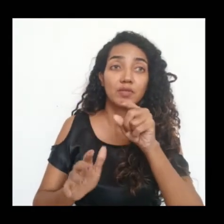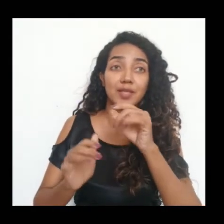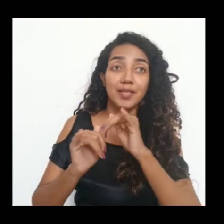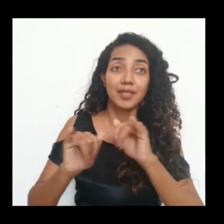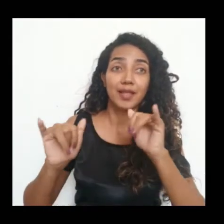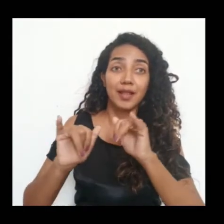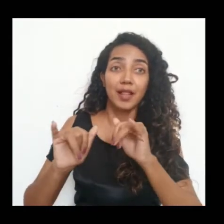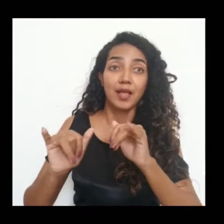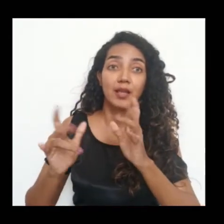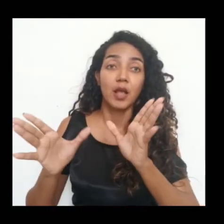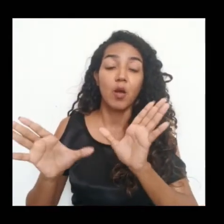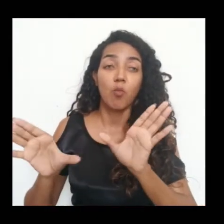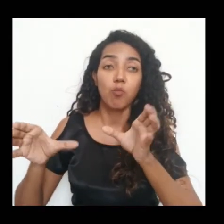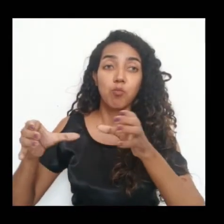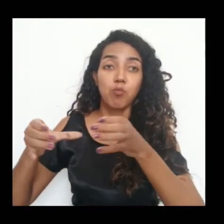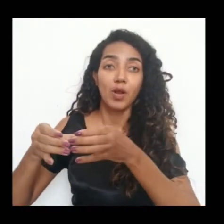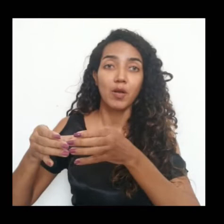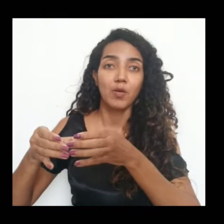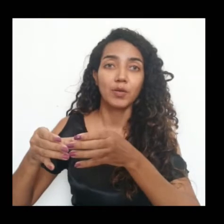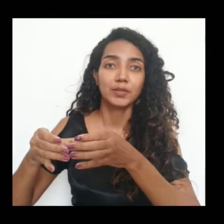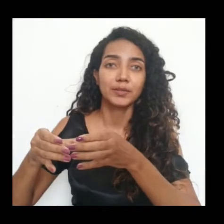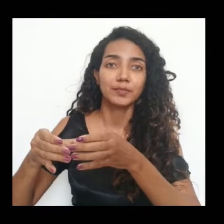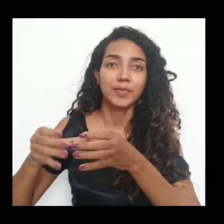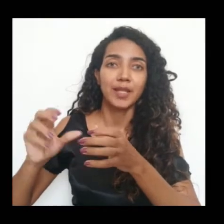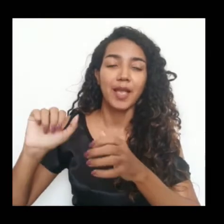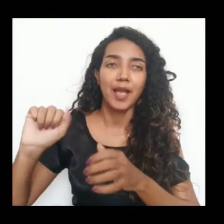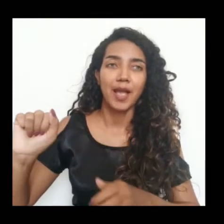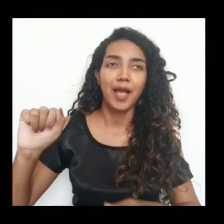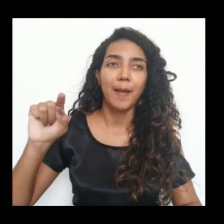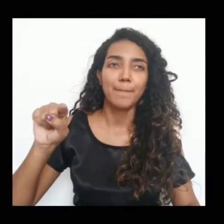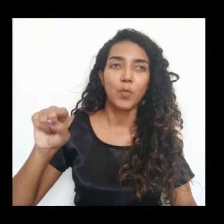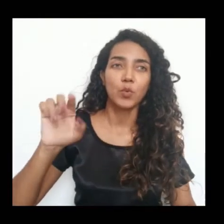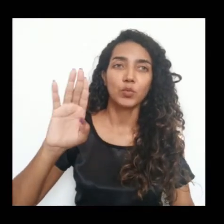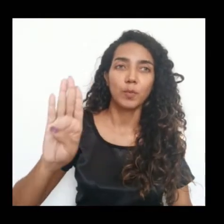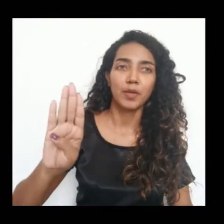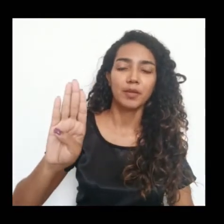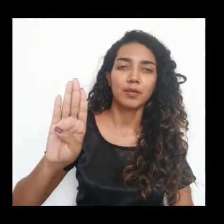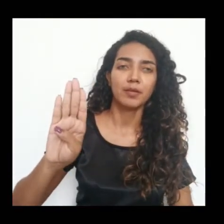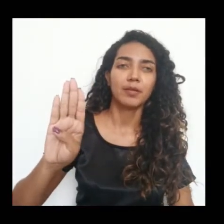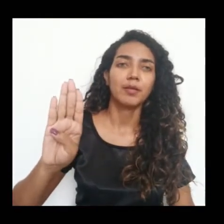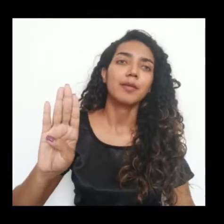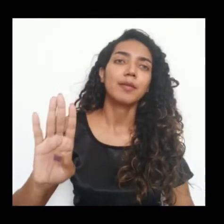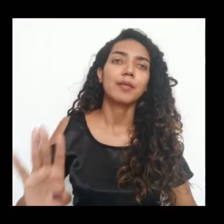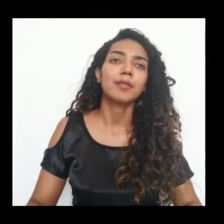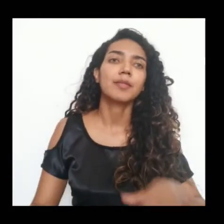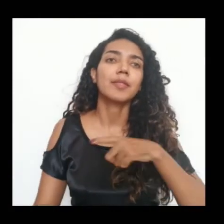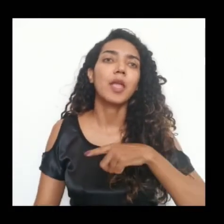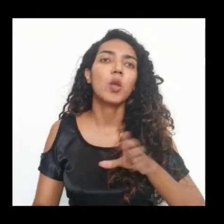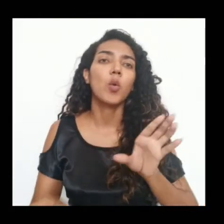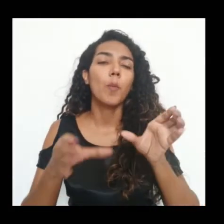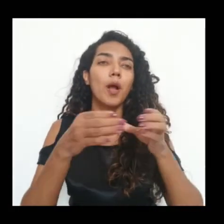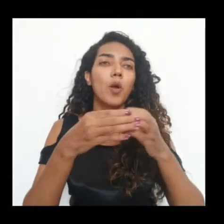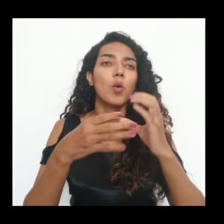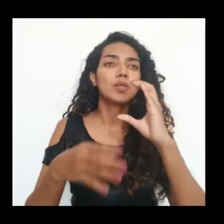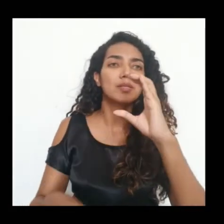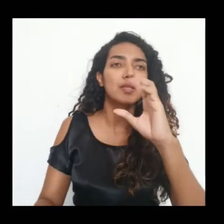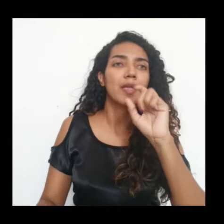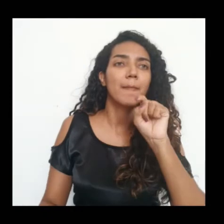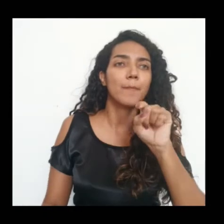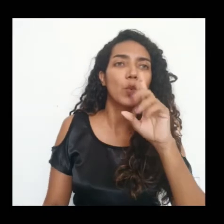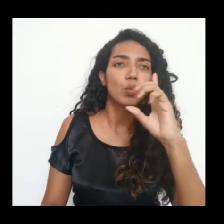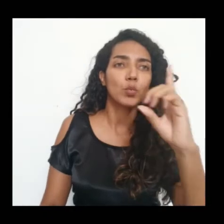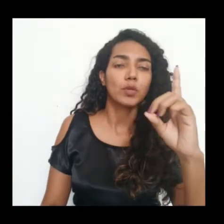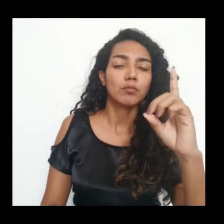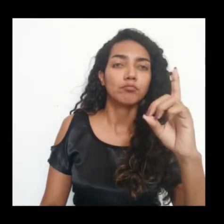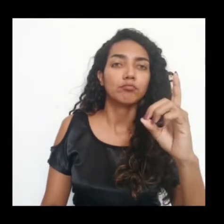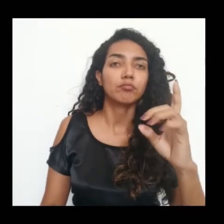aqui do exemplo, o pacote A.B. Eu tenho aqui um pacote C.D e no meu